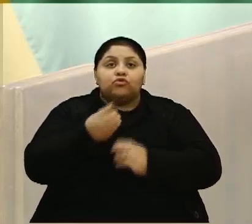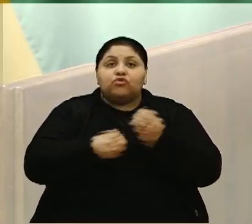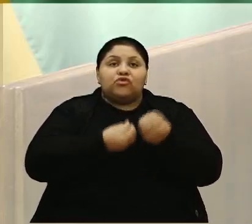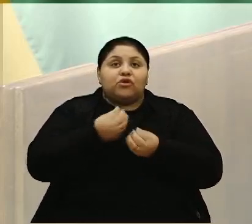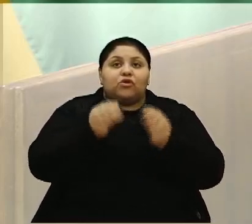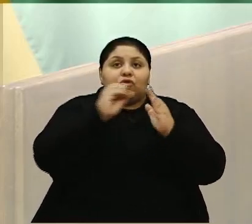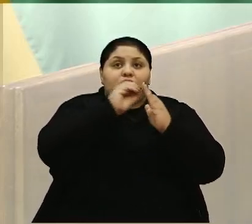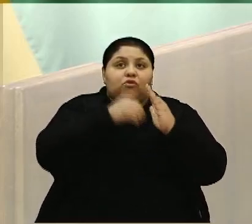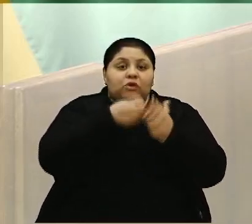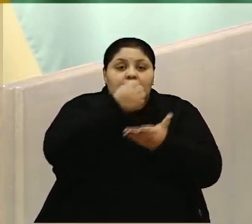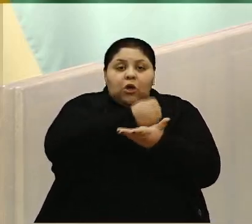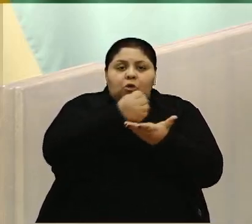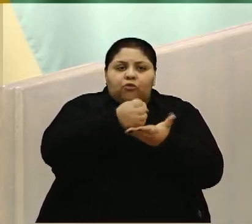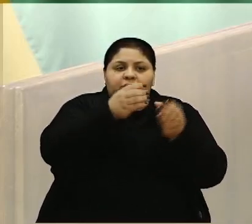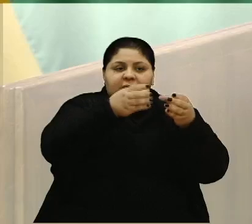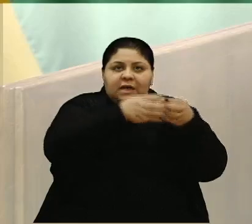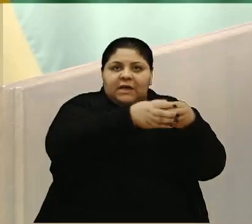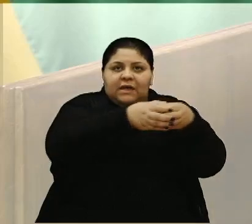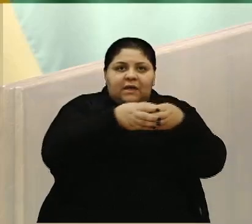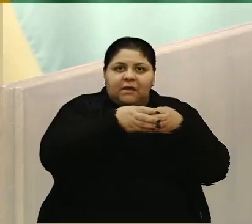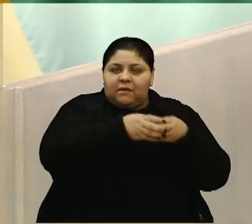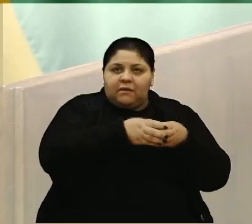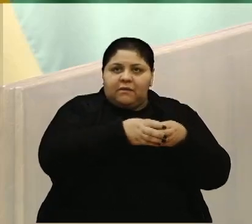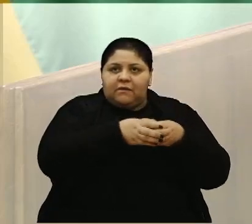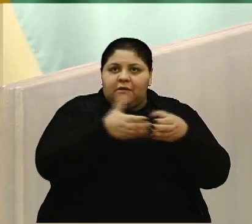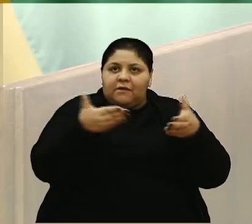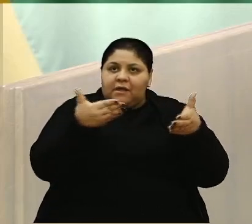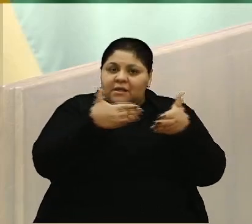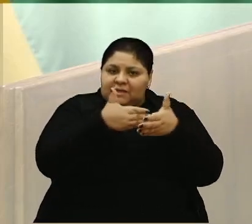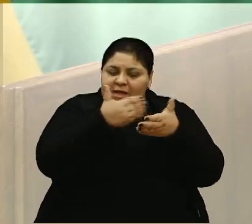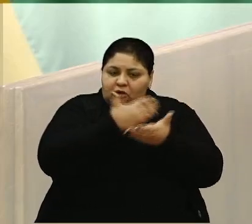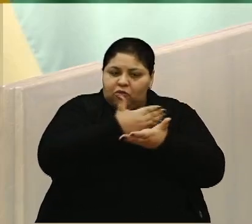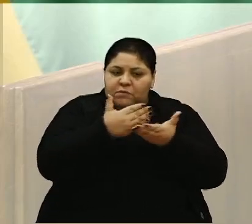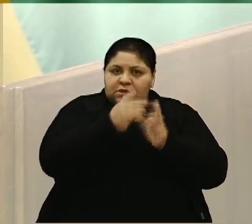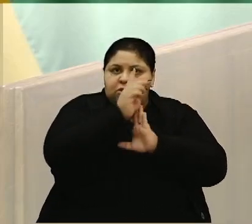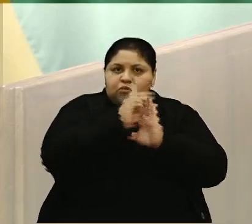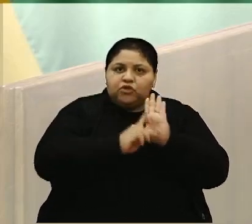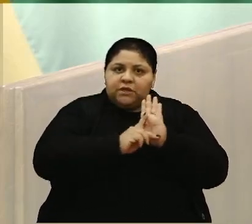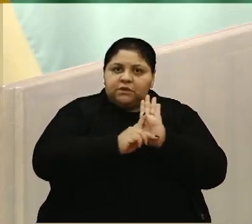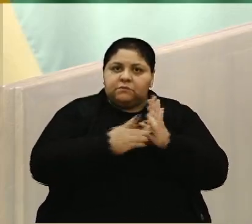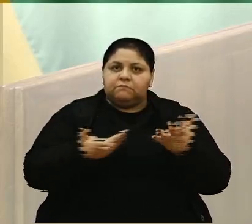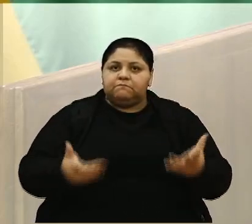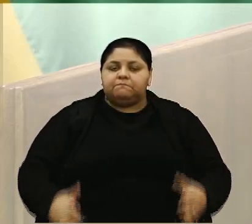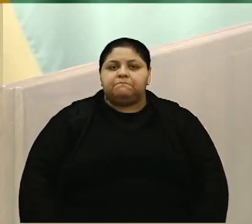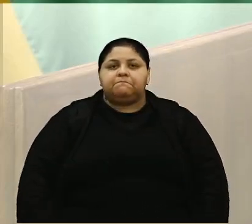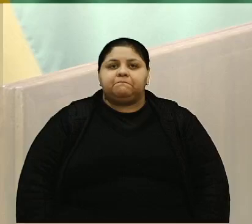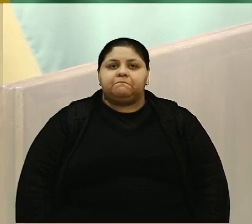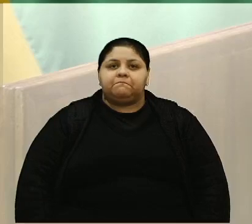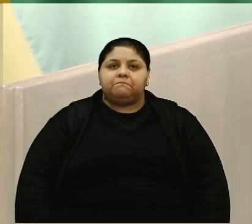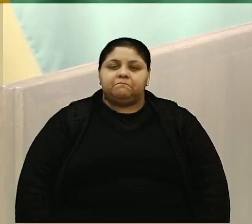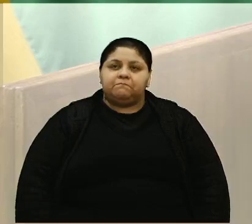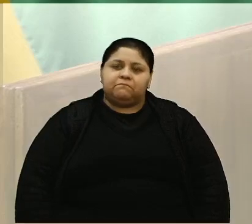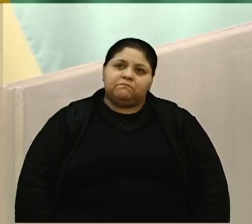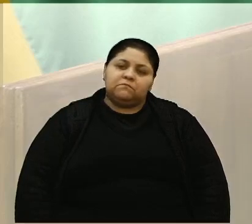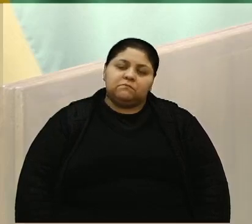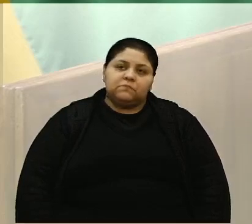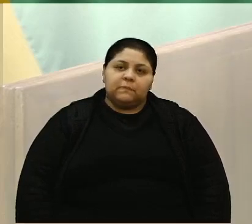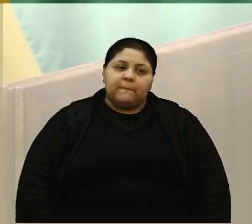SAMAI contratar equipes até vir esse projeto. Então eu